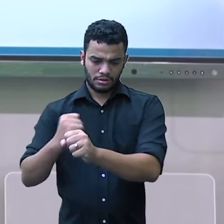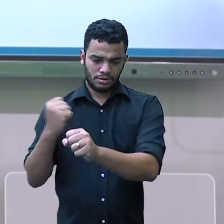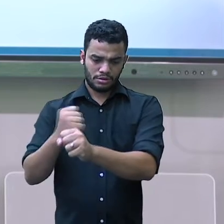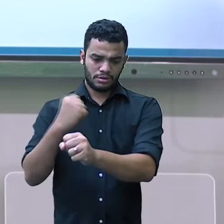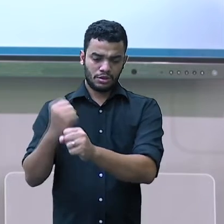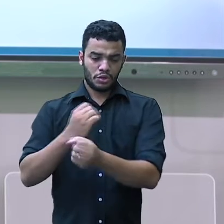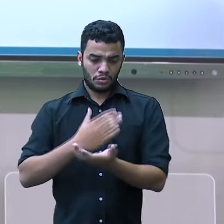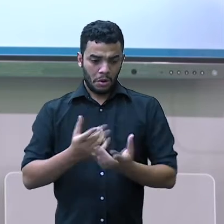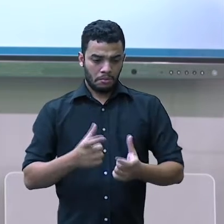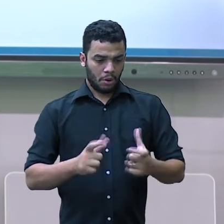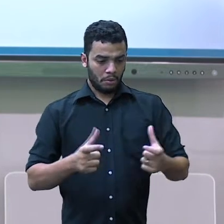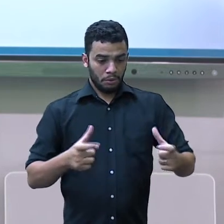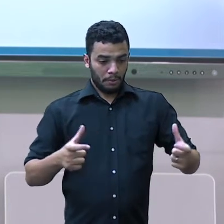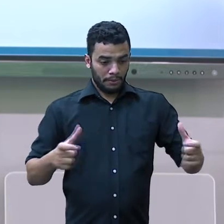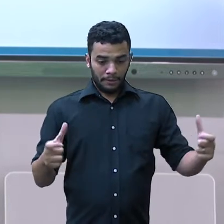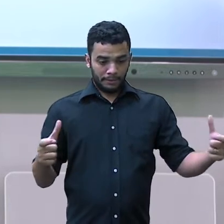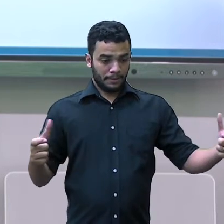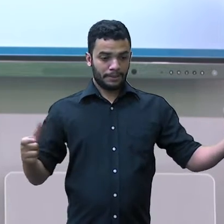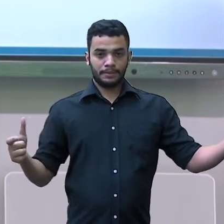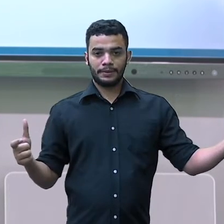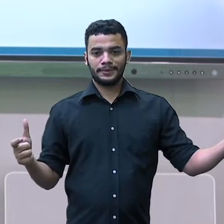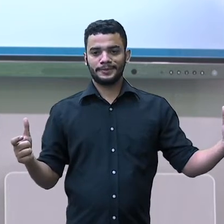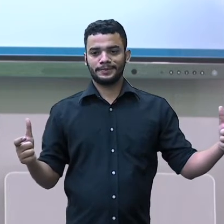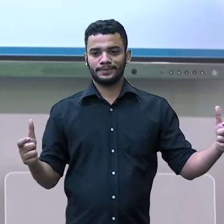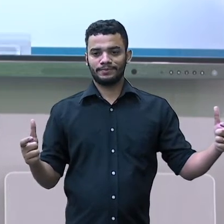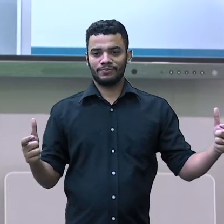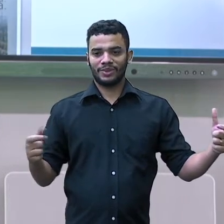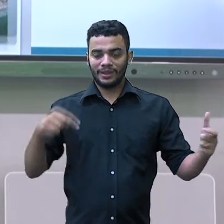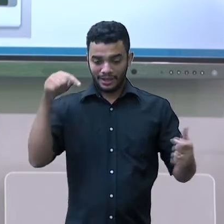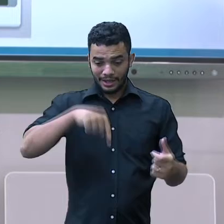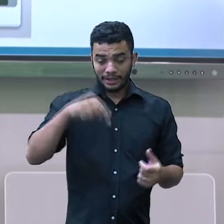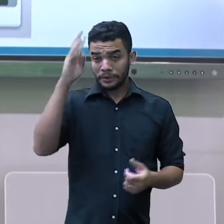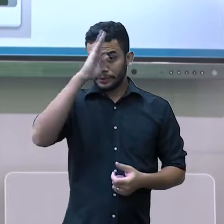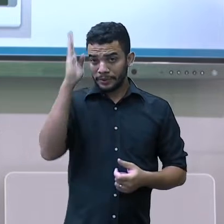do Brasil, elas foram assim, de forma espontânea.